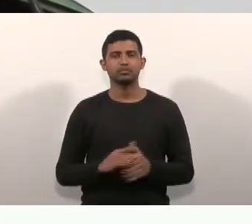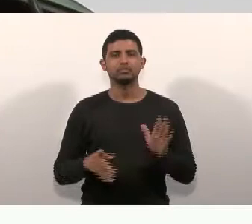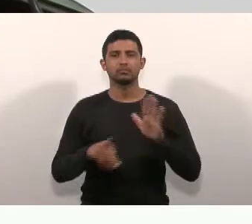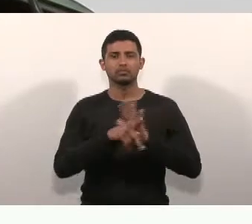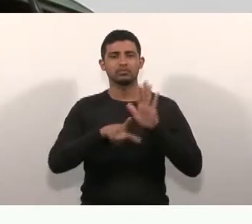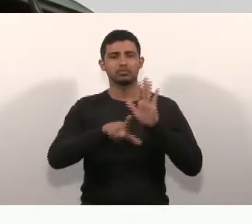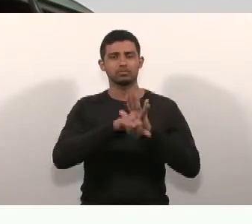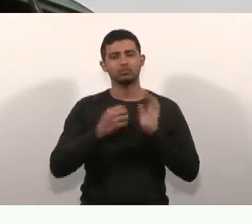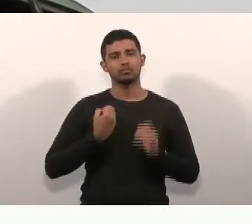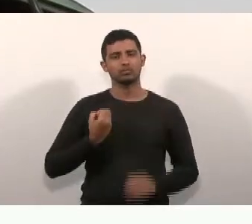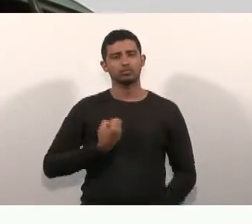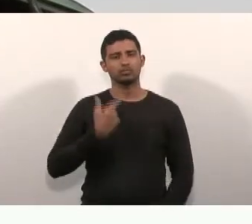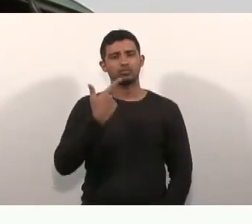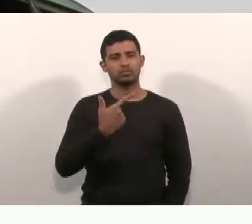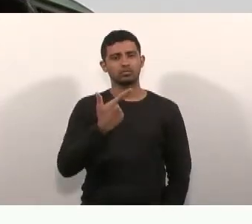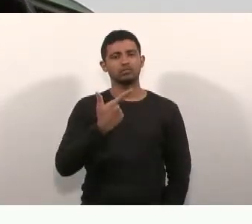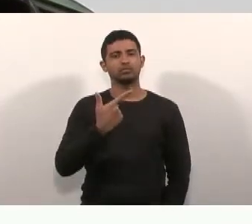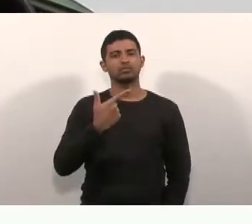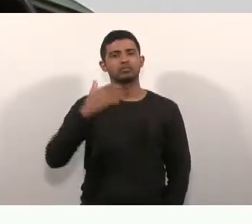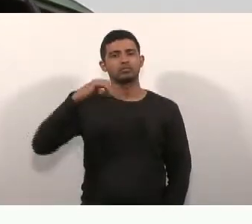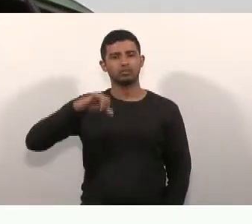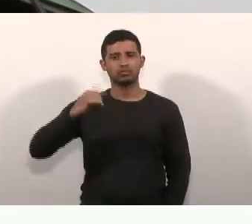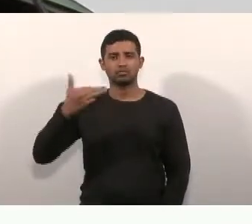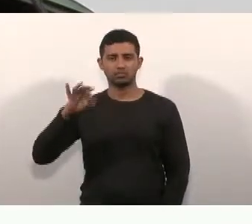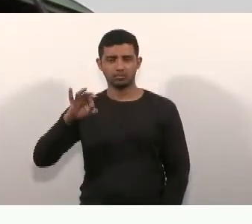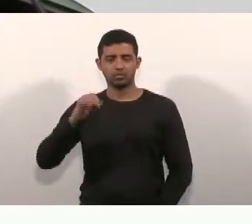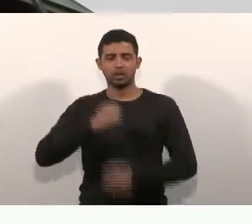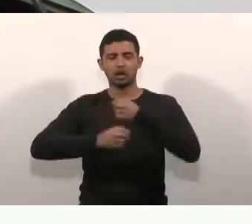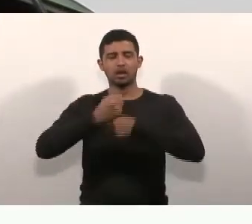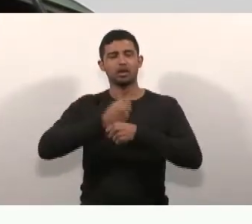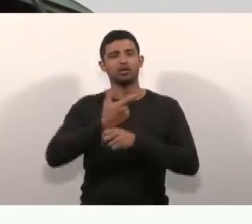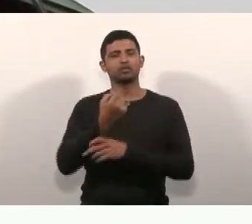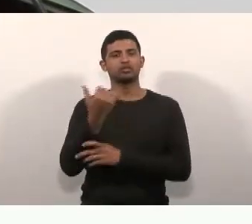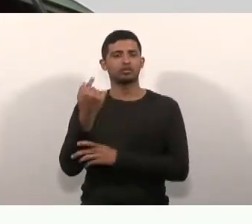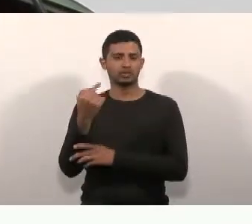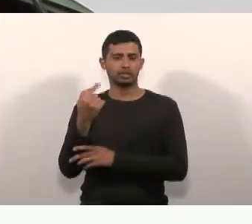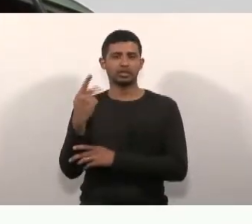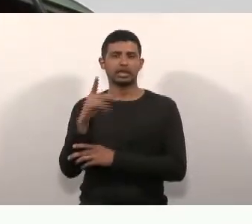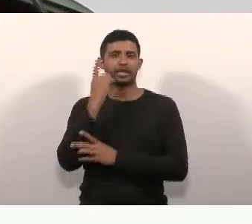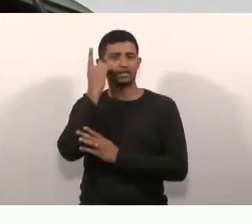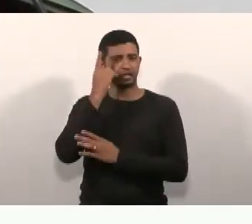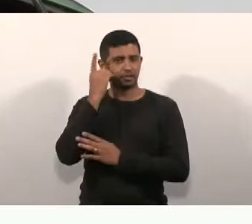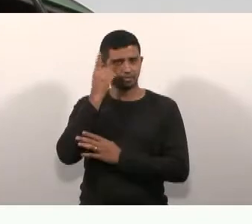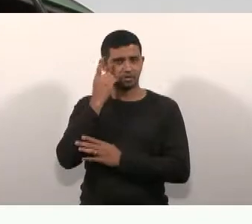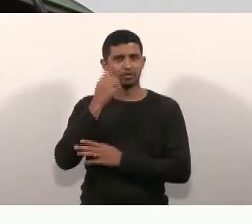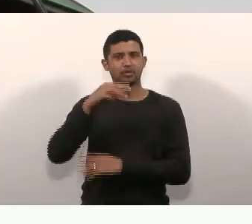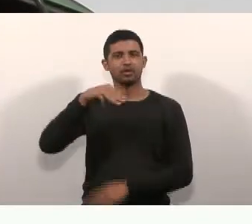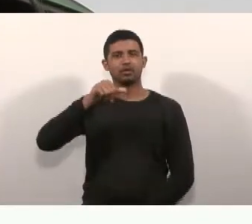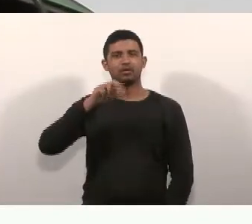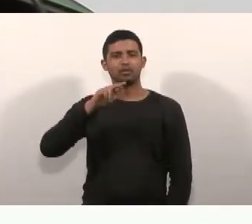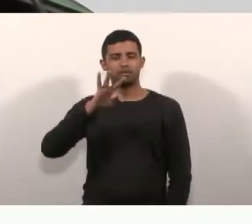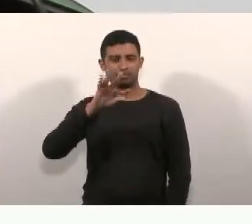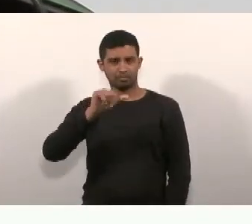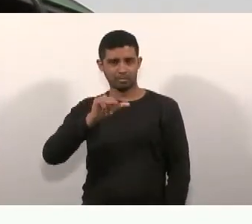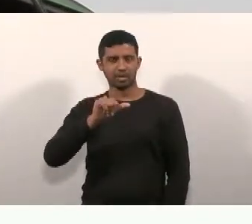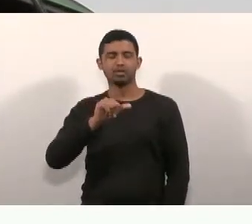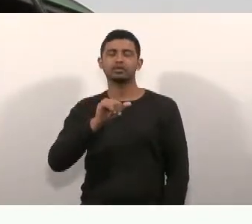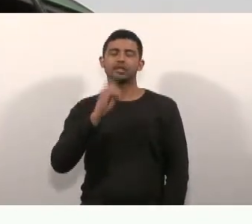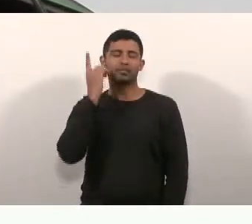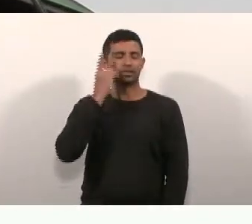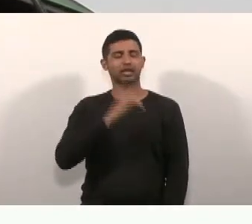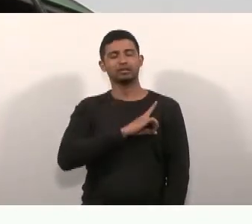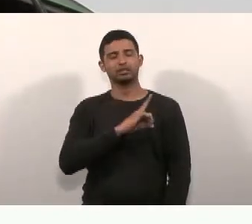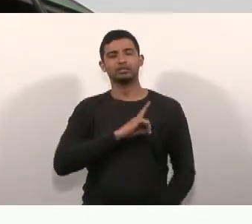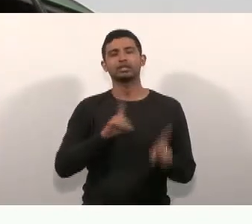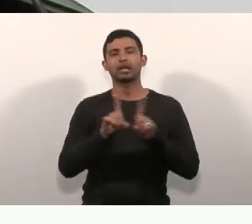projeto de lei número 2910 de 2017, de autoria dos deputados Marta Rocha e